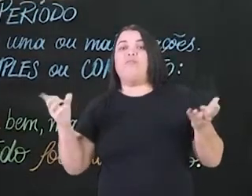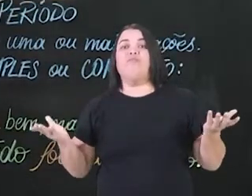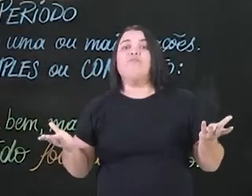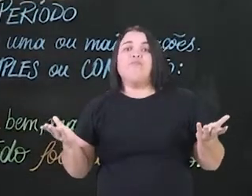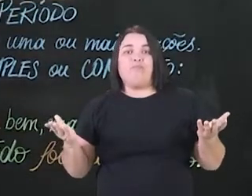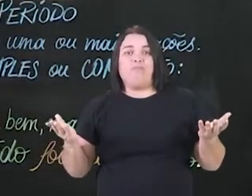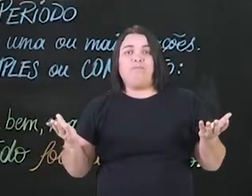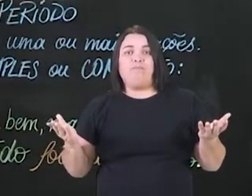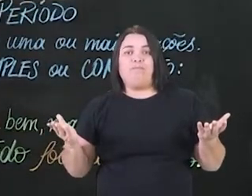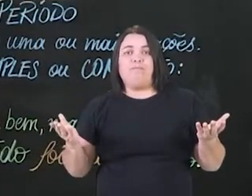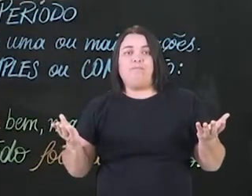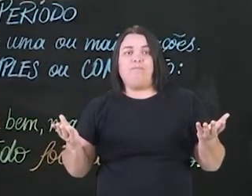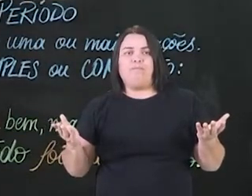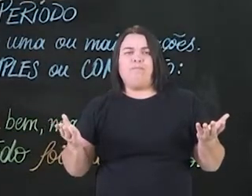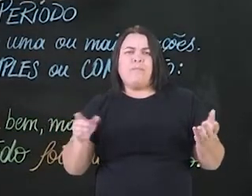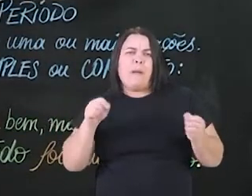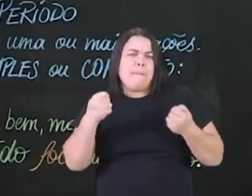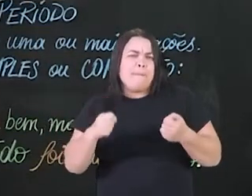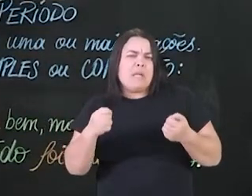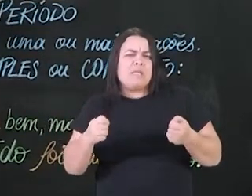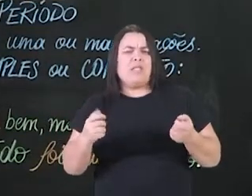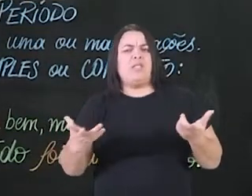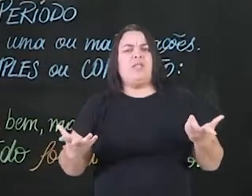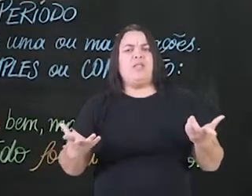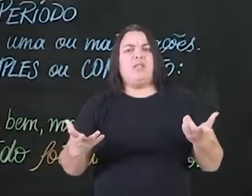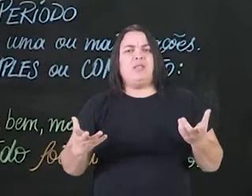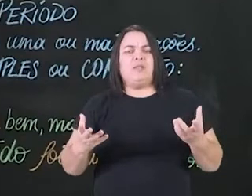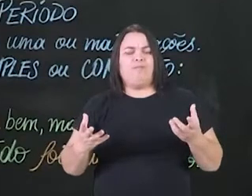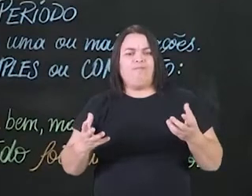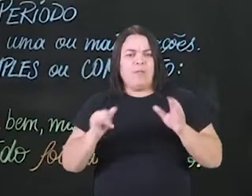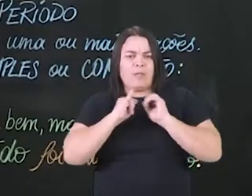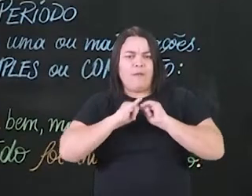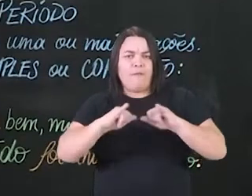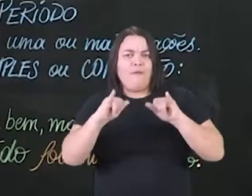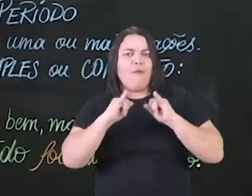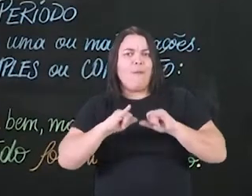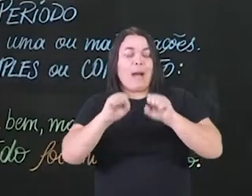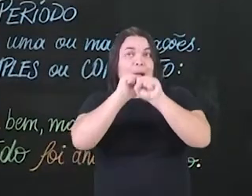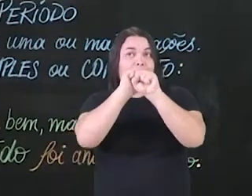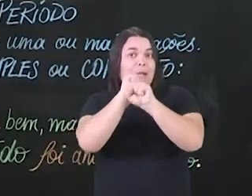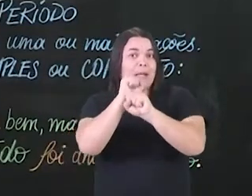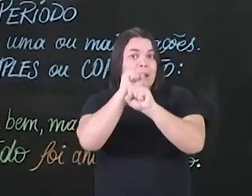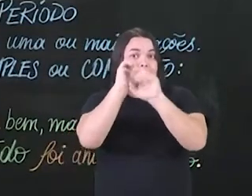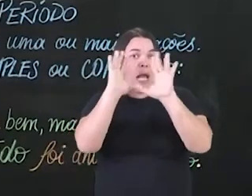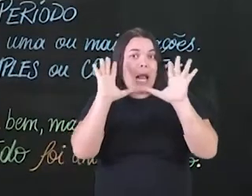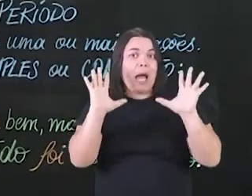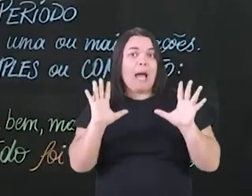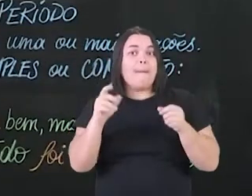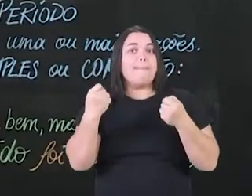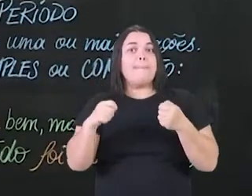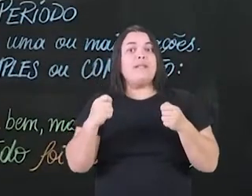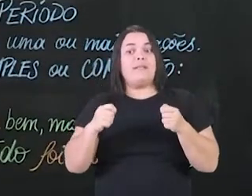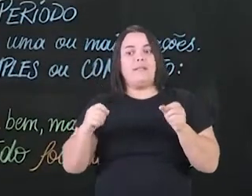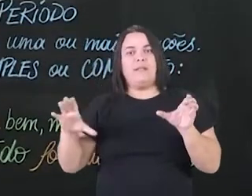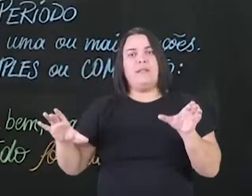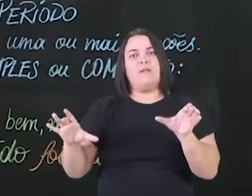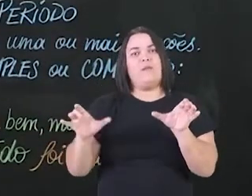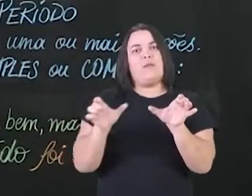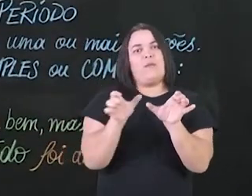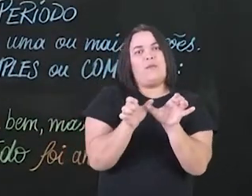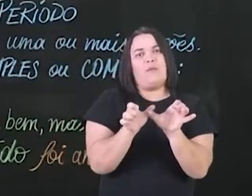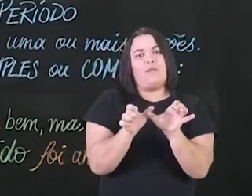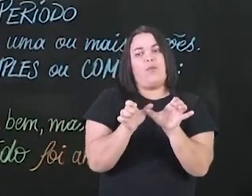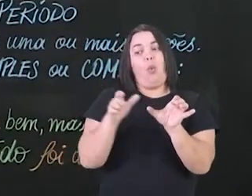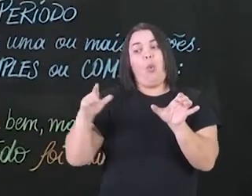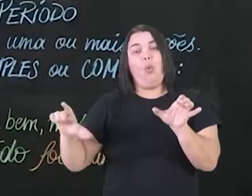dinheiro. Fica evidente que para essa informação ser passada de forma clara, é necessário o complemento, seria